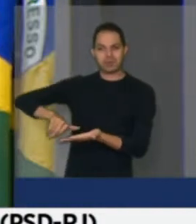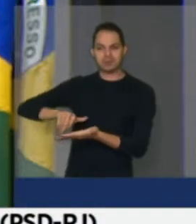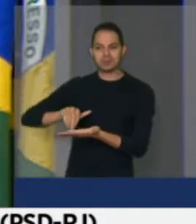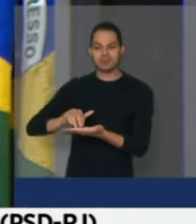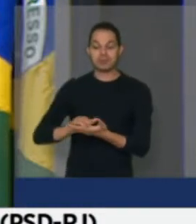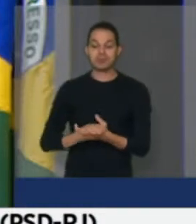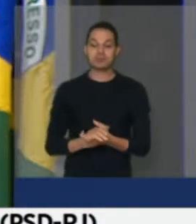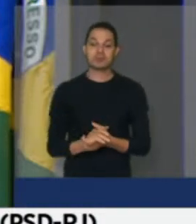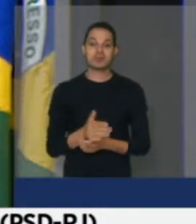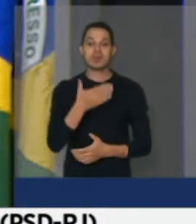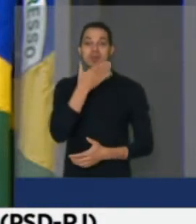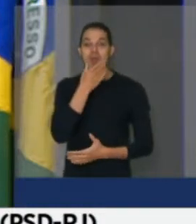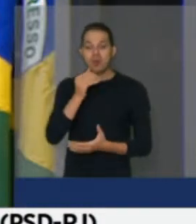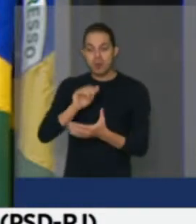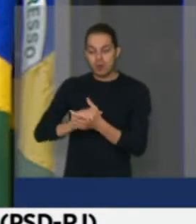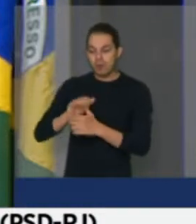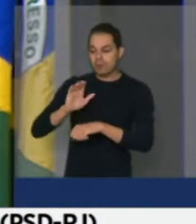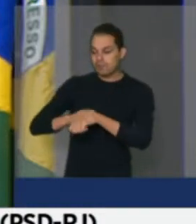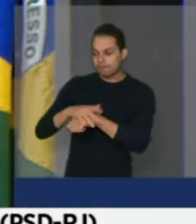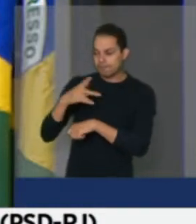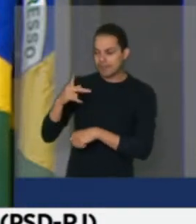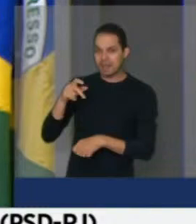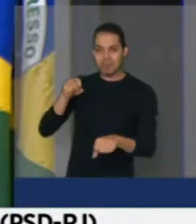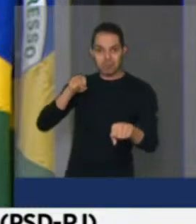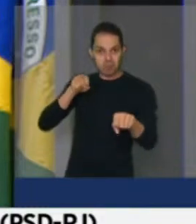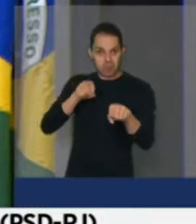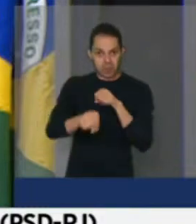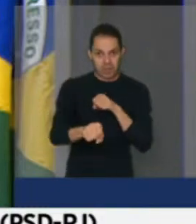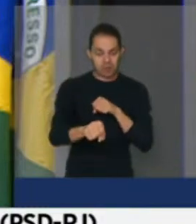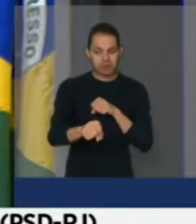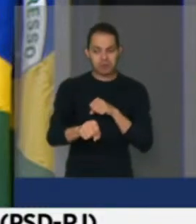Desde que seu marido foi assassinado,